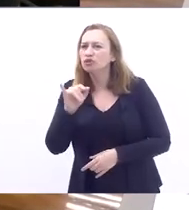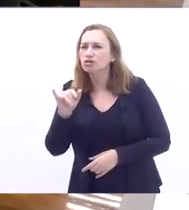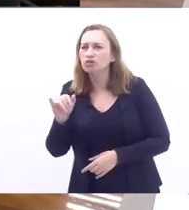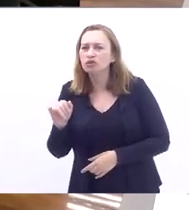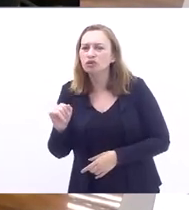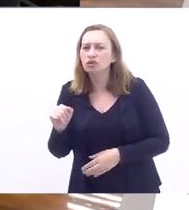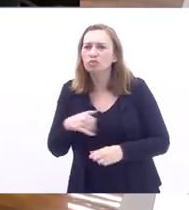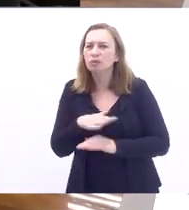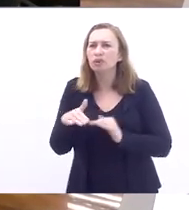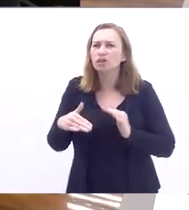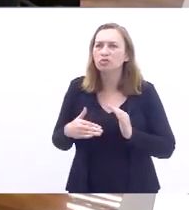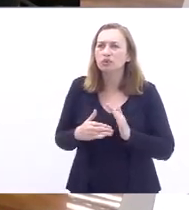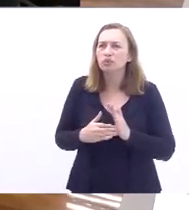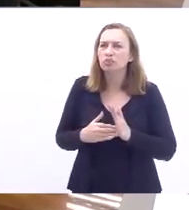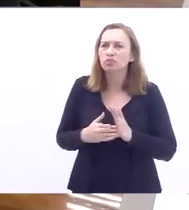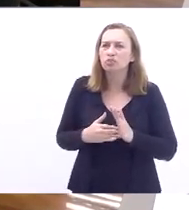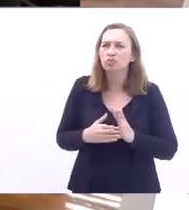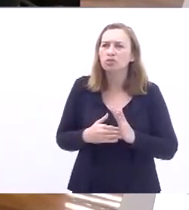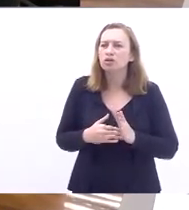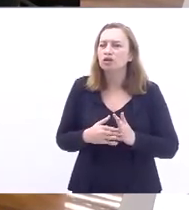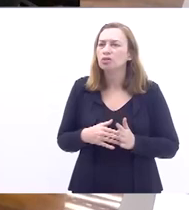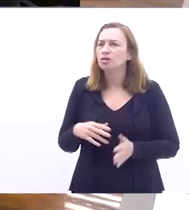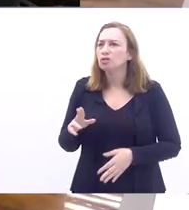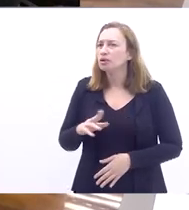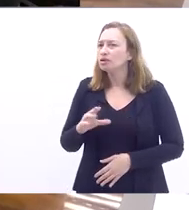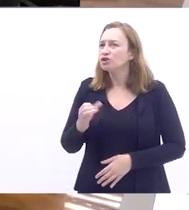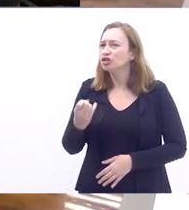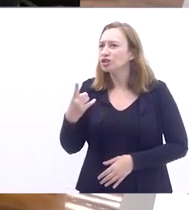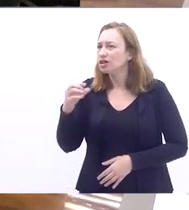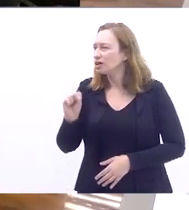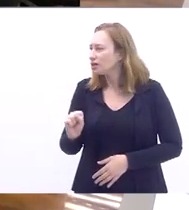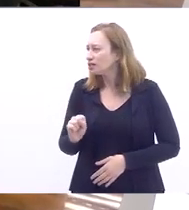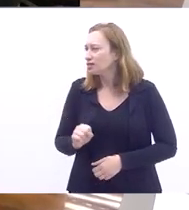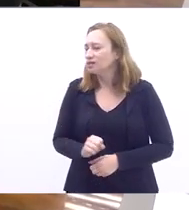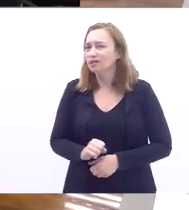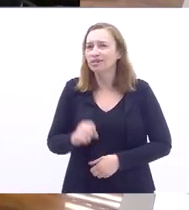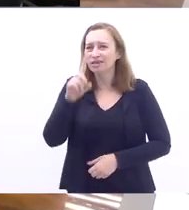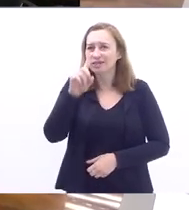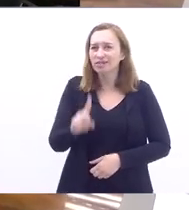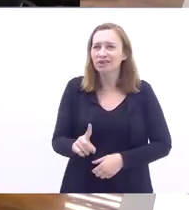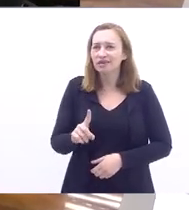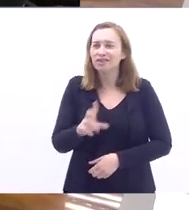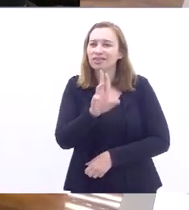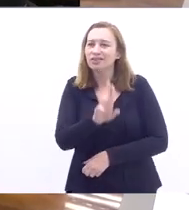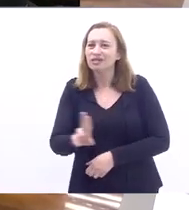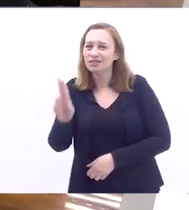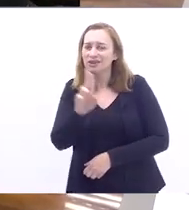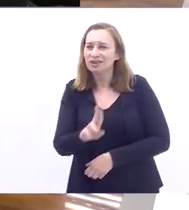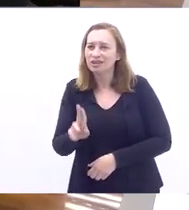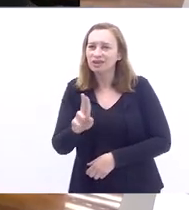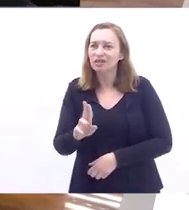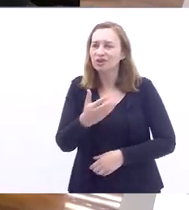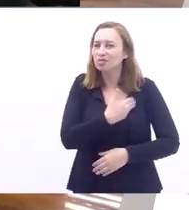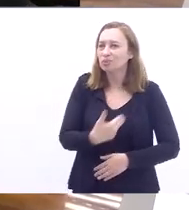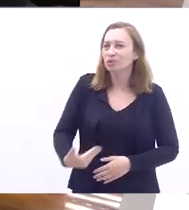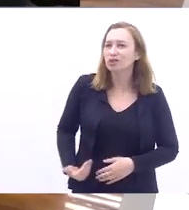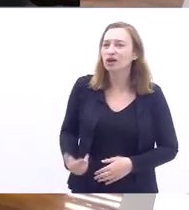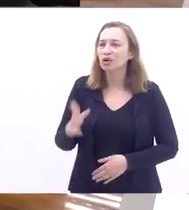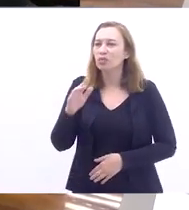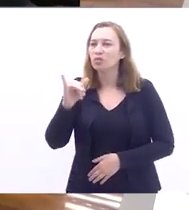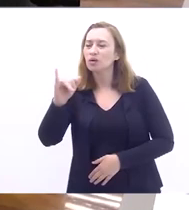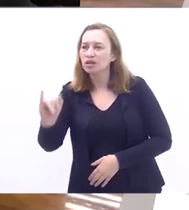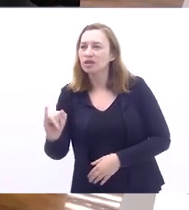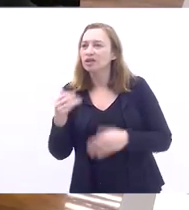para todo mundo né me chamo Charles né sua diretor de universidades públicas da Uni Neve